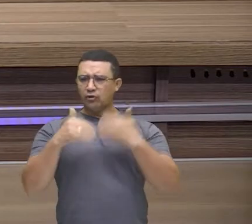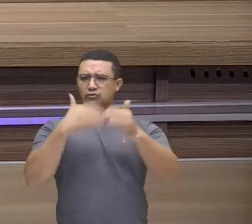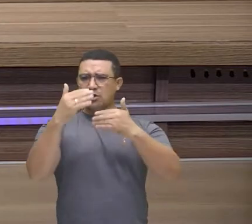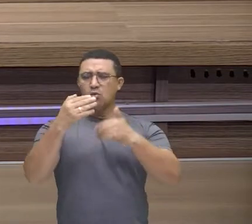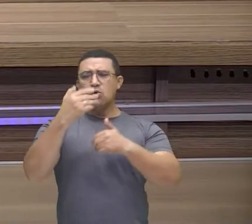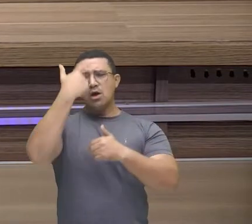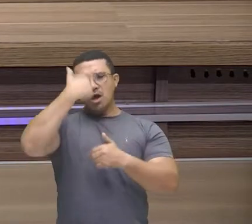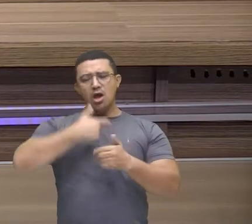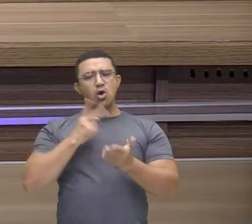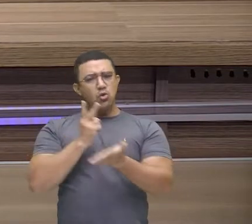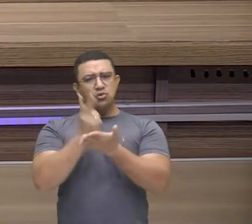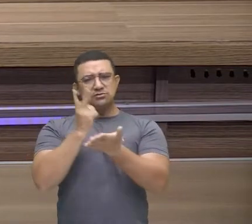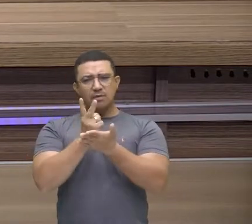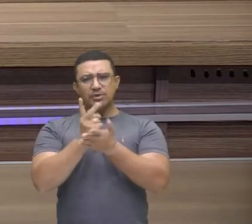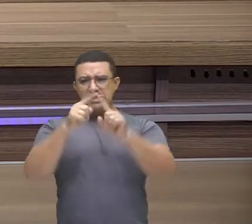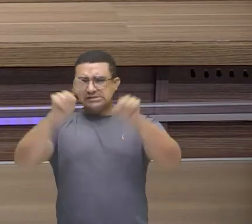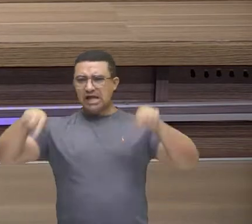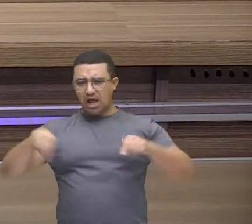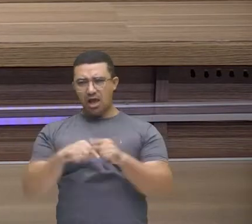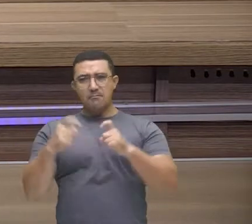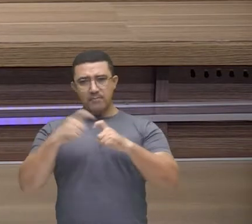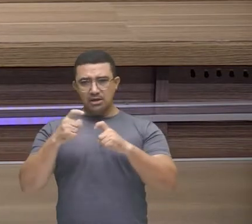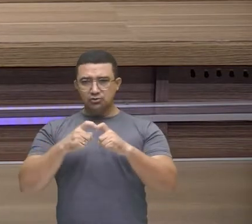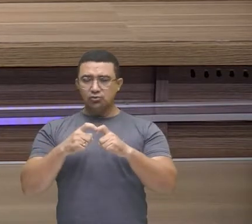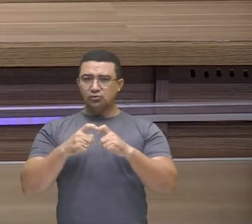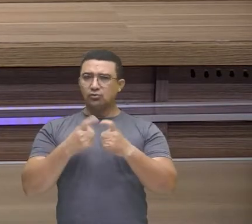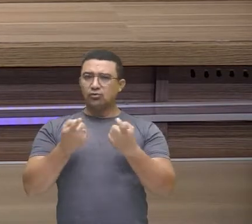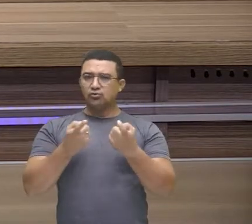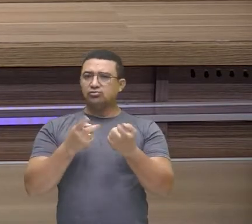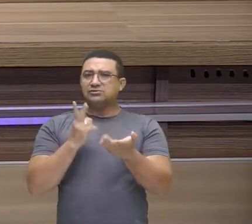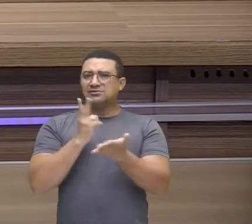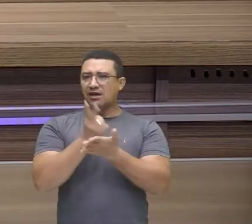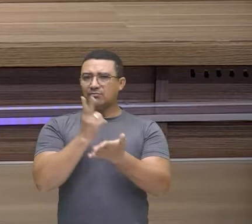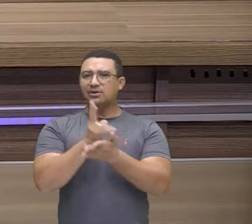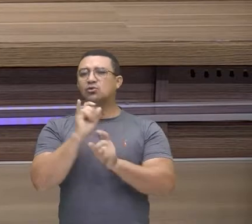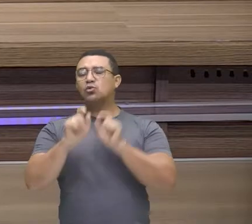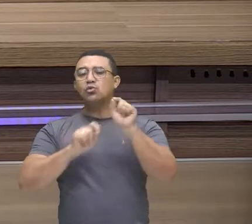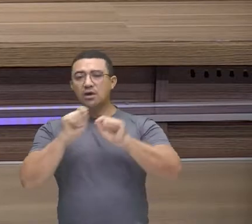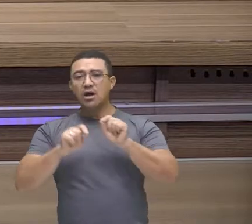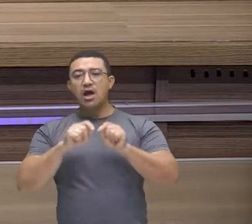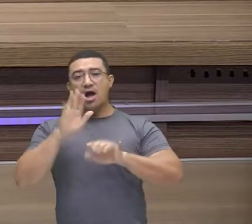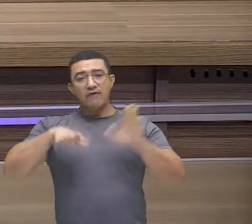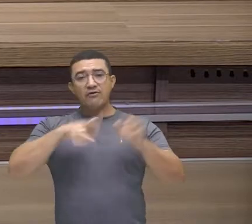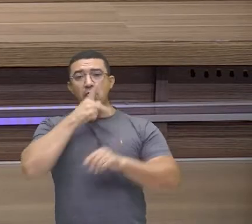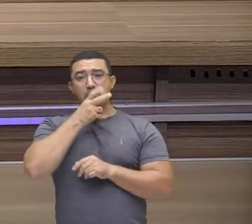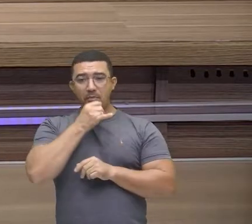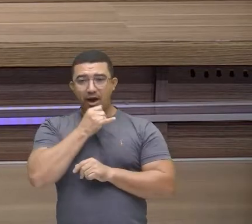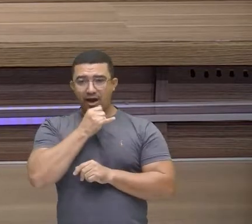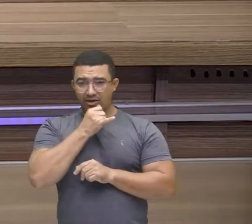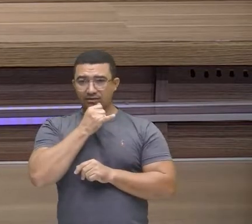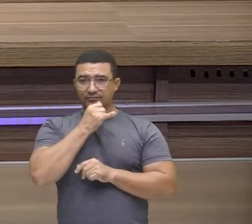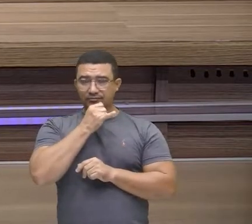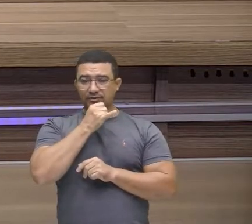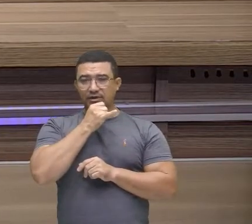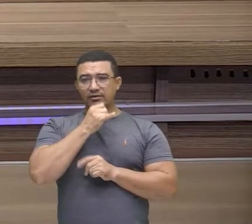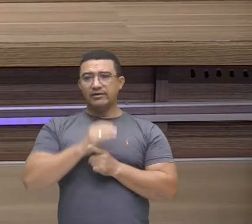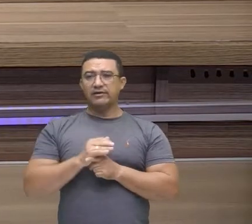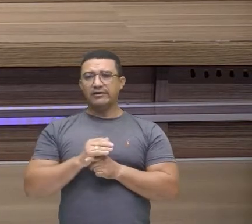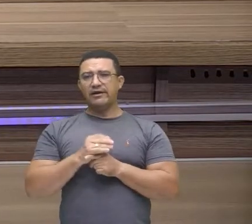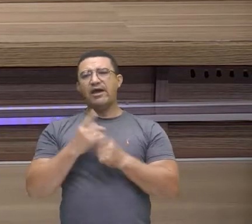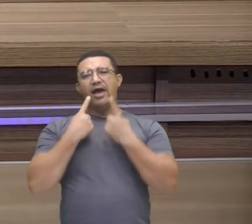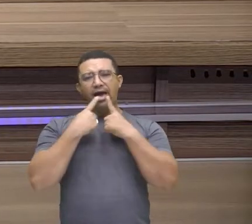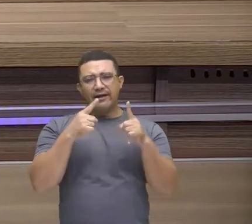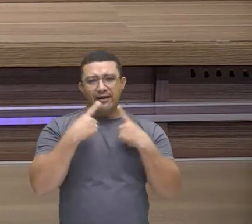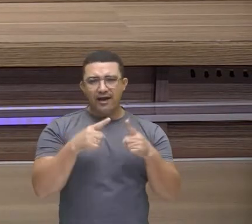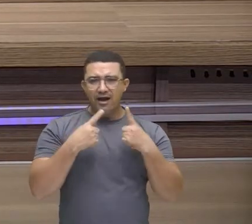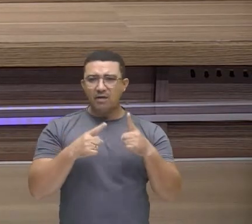é uma coisa muito constante, né? Tem as queixas dos pais, e os pais falam alguma coisa. Eu digo para eles, olha, eu vou contar para vocês que